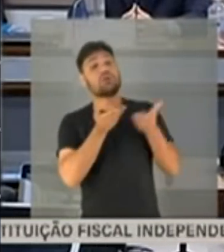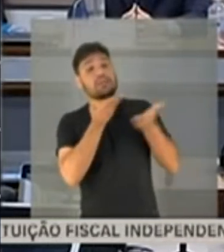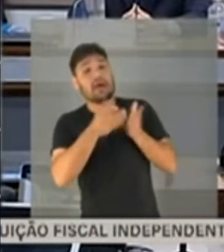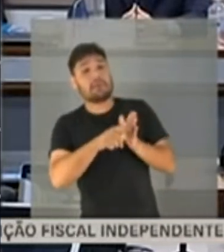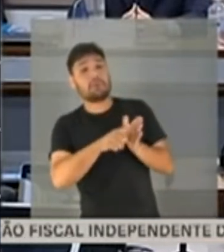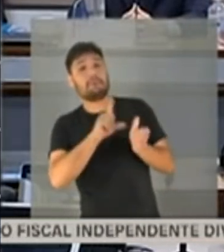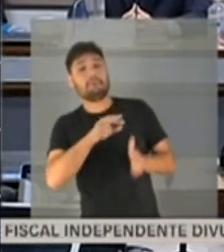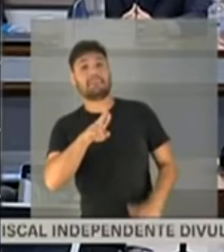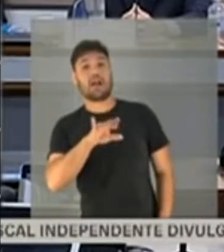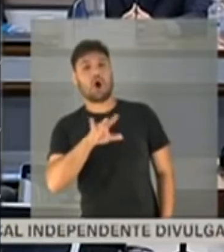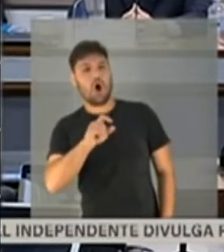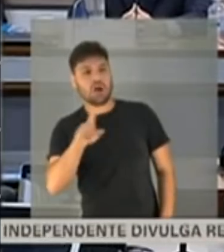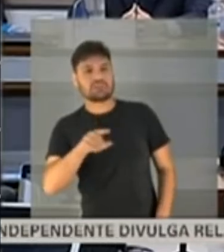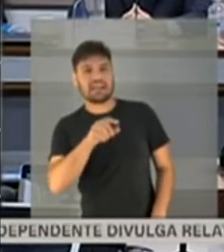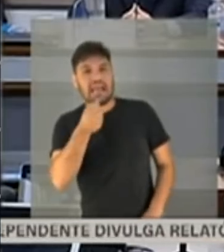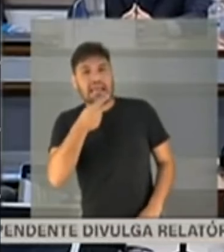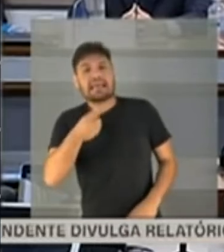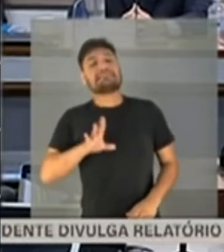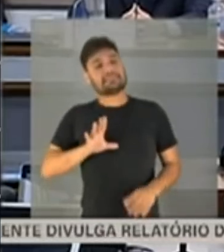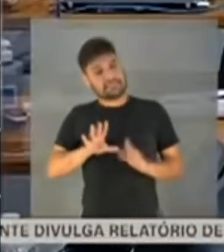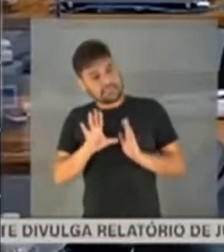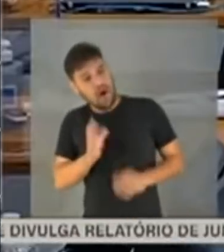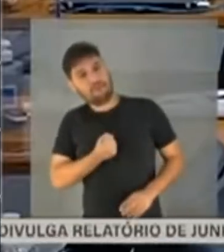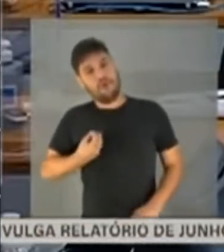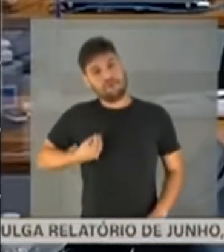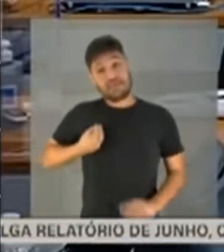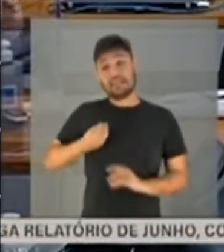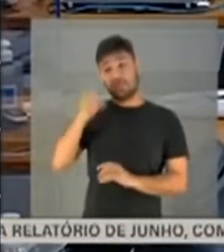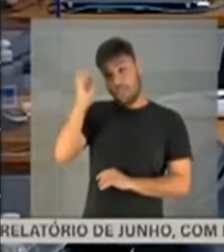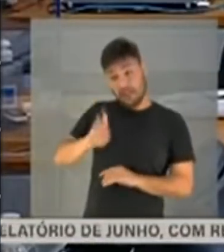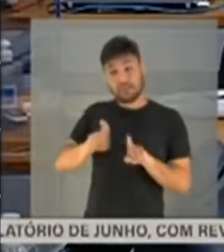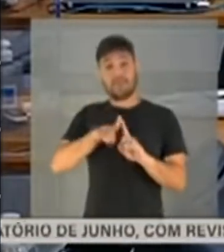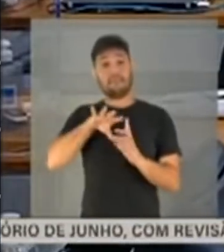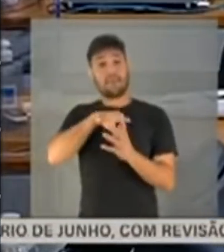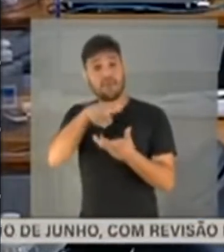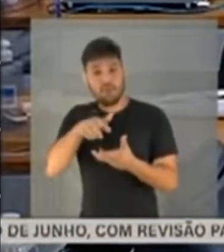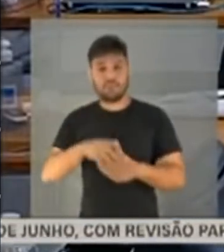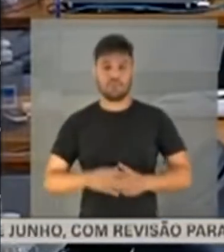aqui demonizam salvou vidas no Brasil e no mundo.